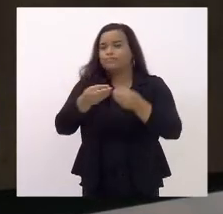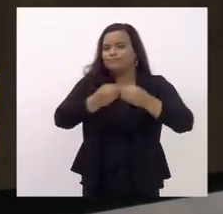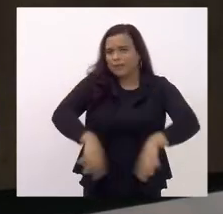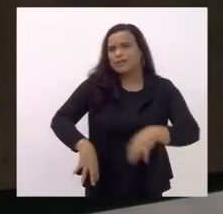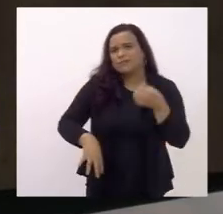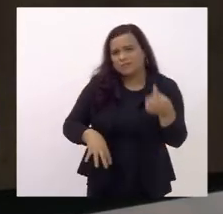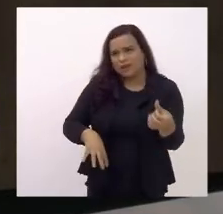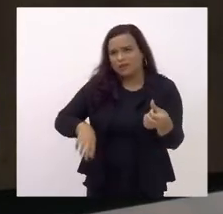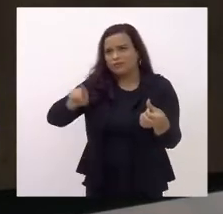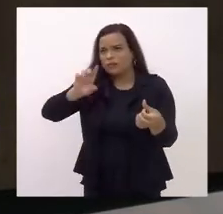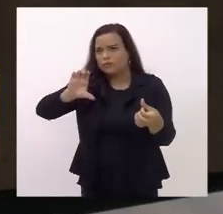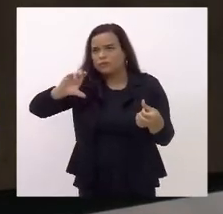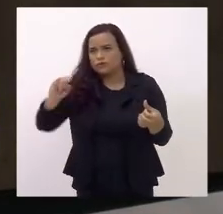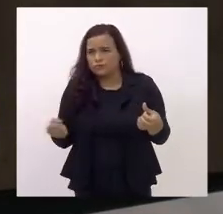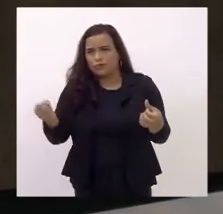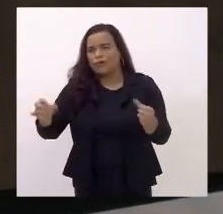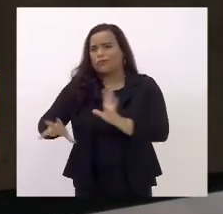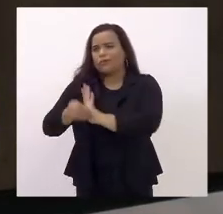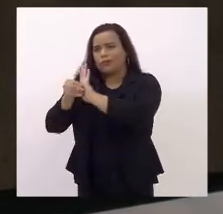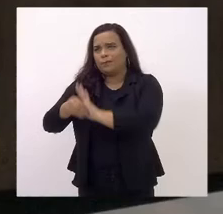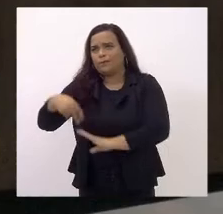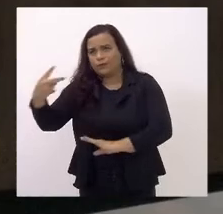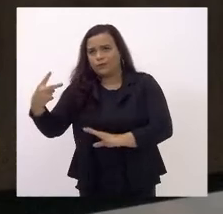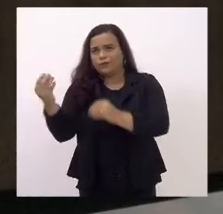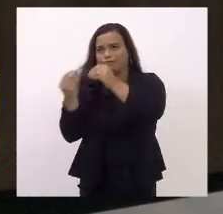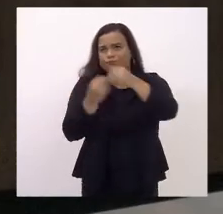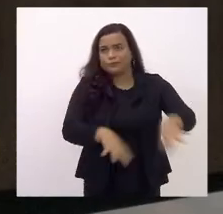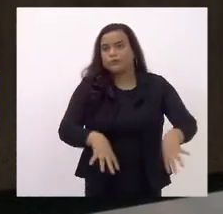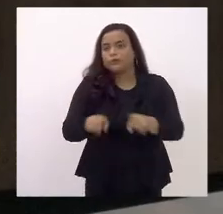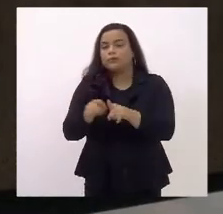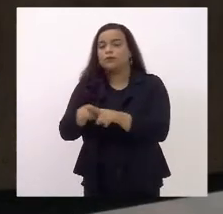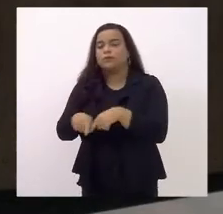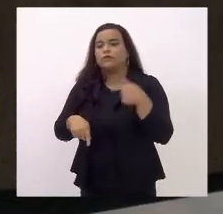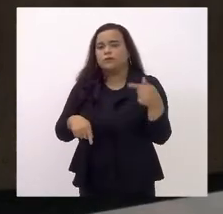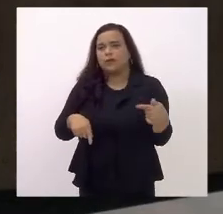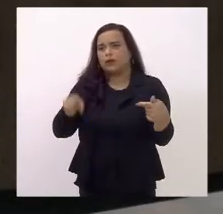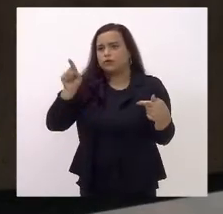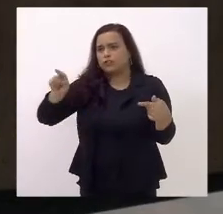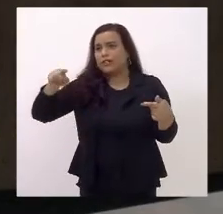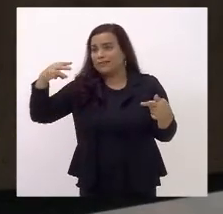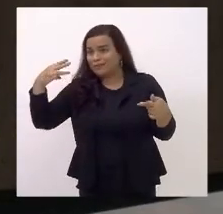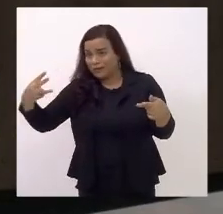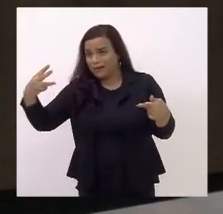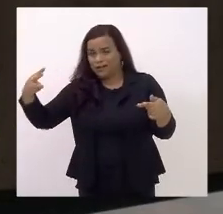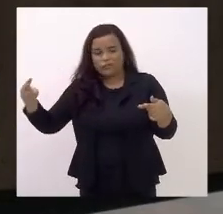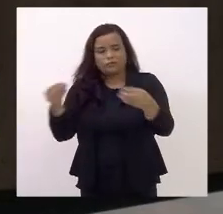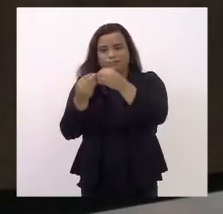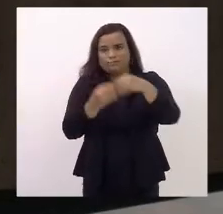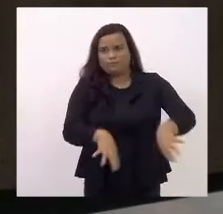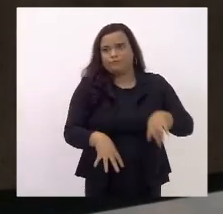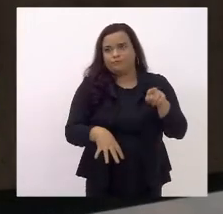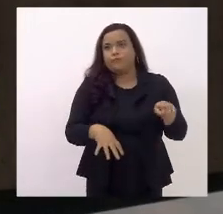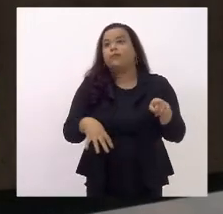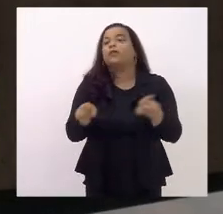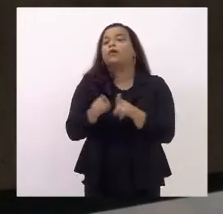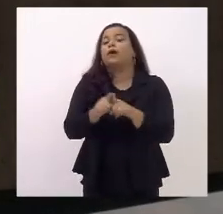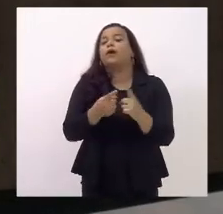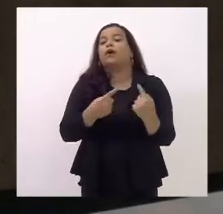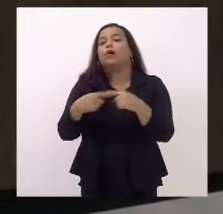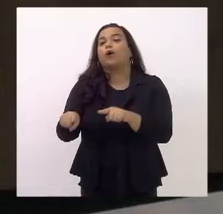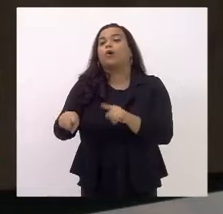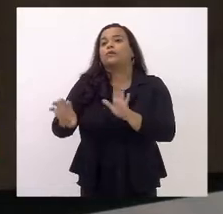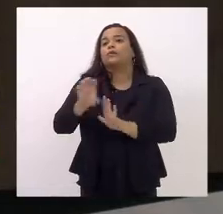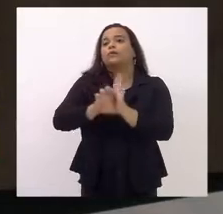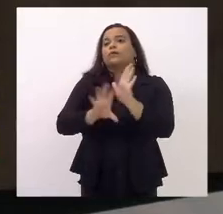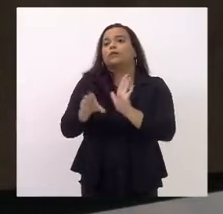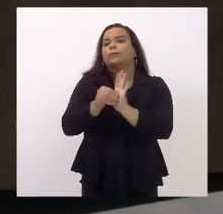CCJ, emenda 7 pela emenda 3 da CCJ, contrária à emenda 1, concluindo por substitutivo, pedindo forma